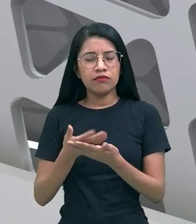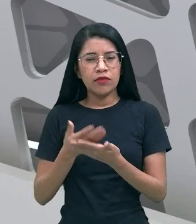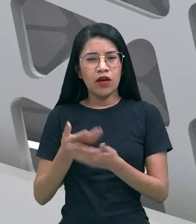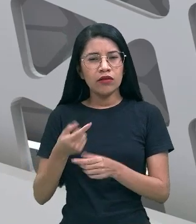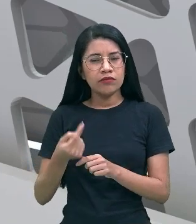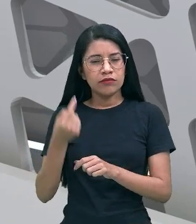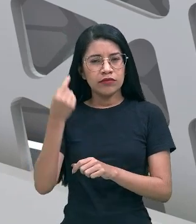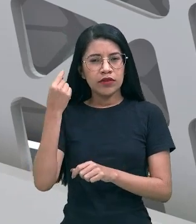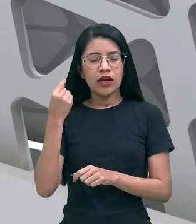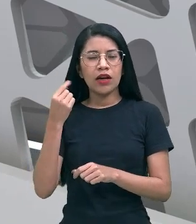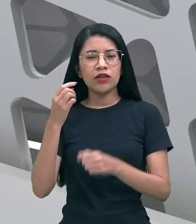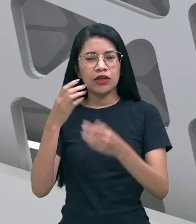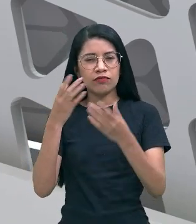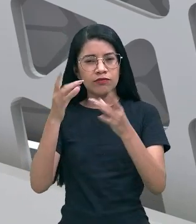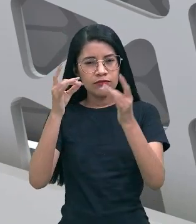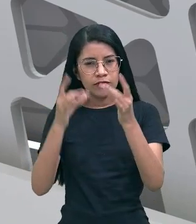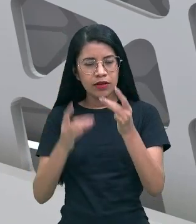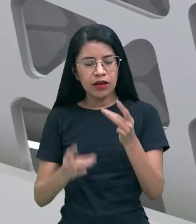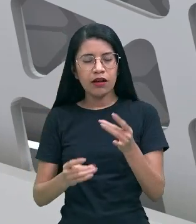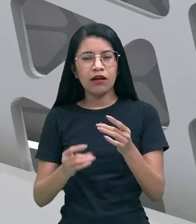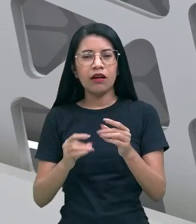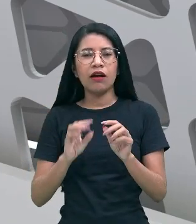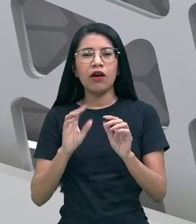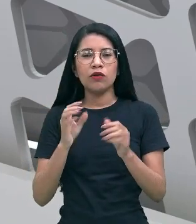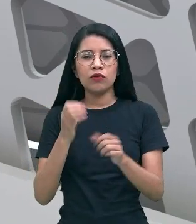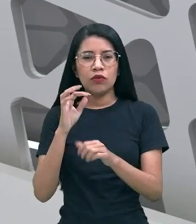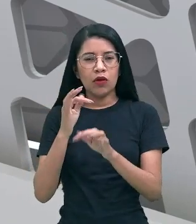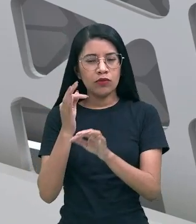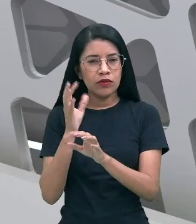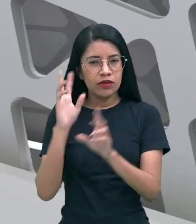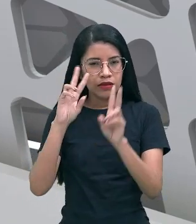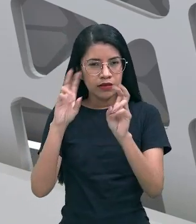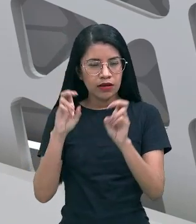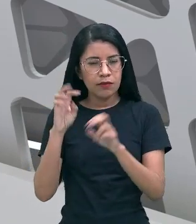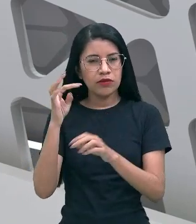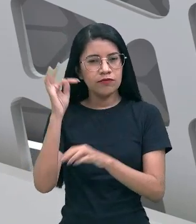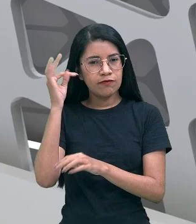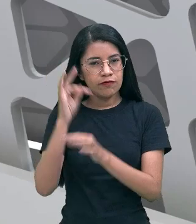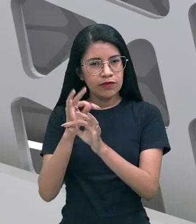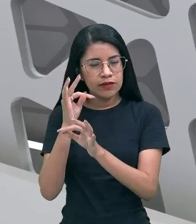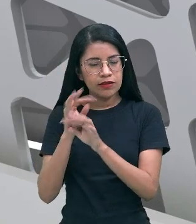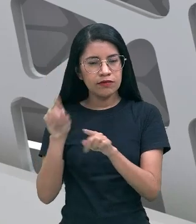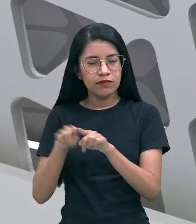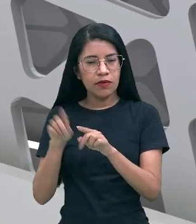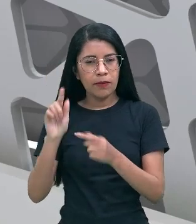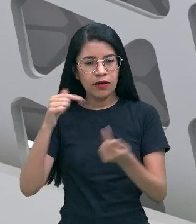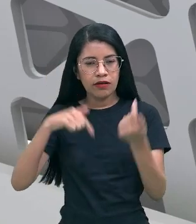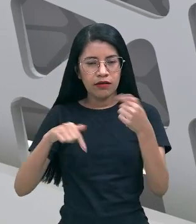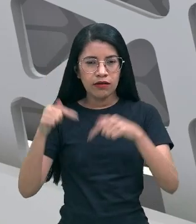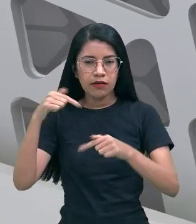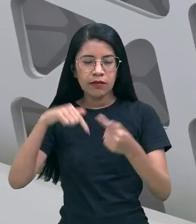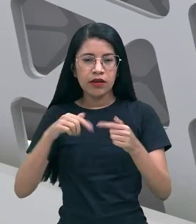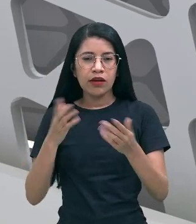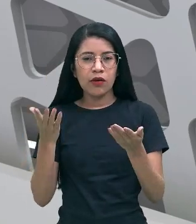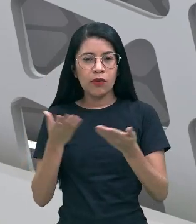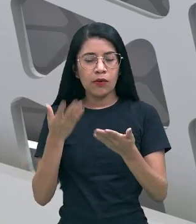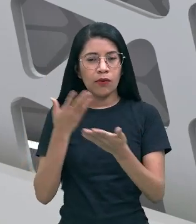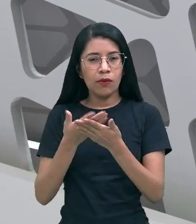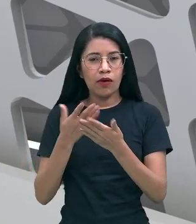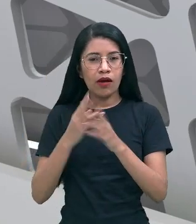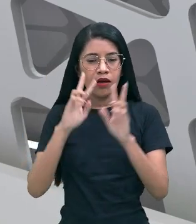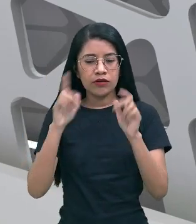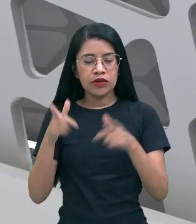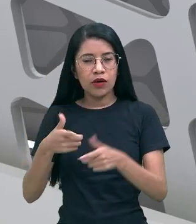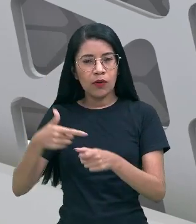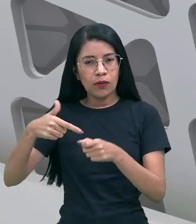gente vem tratando dos assuntos de física, né? E química, então a gente vai falar aí hoje sobre combustíveis fósseis. Vamos